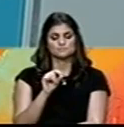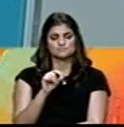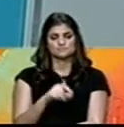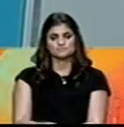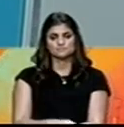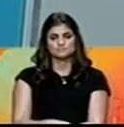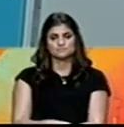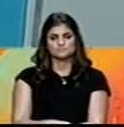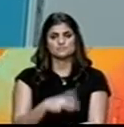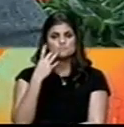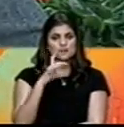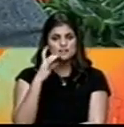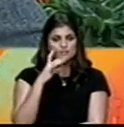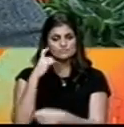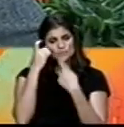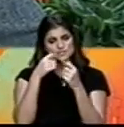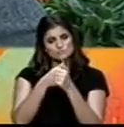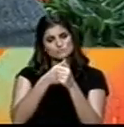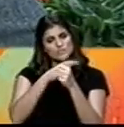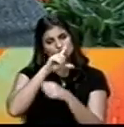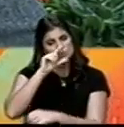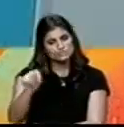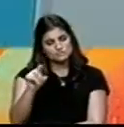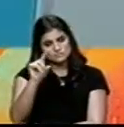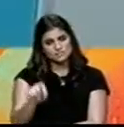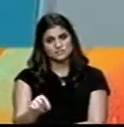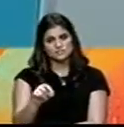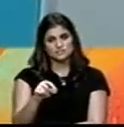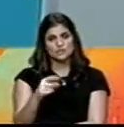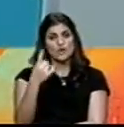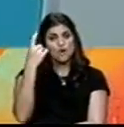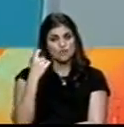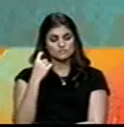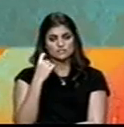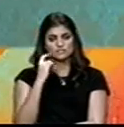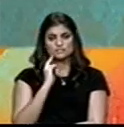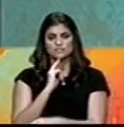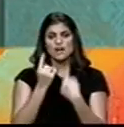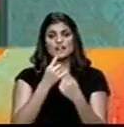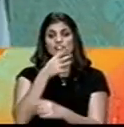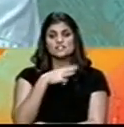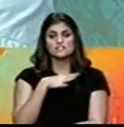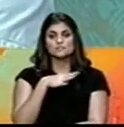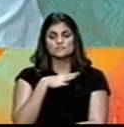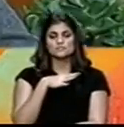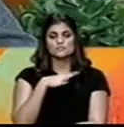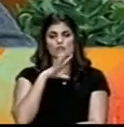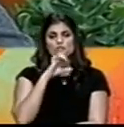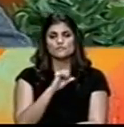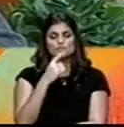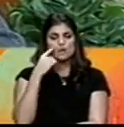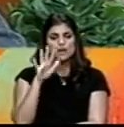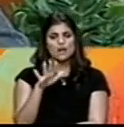seguem. Timor, Macau, estou a pensar assim nos mais distantes. Por acaso, ainda ontem, alguém me dizia que tem um filho